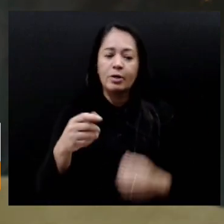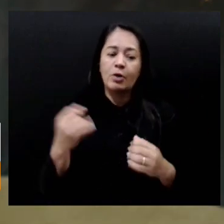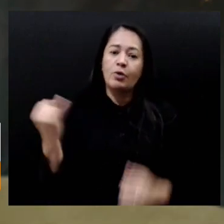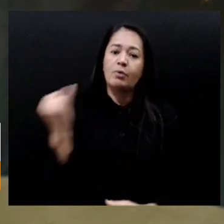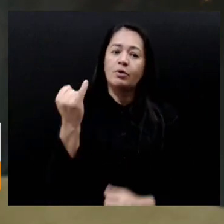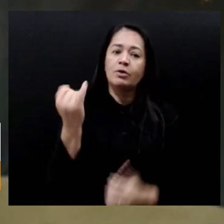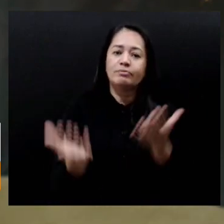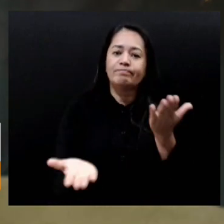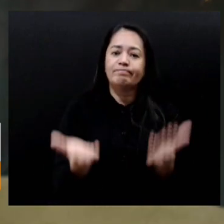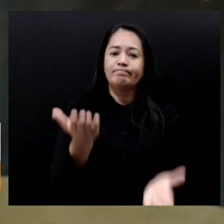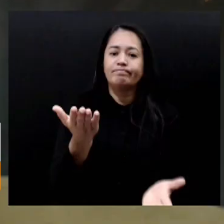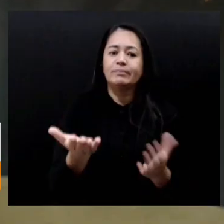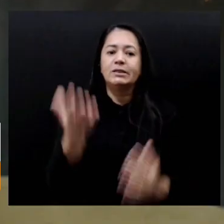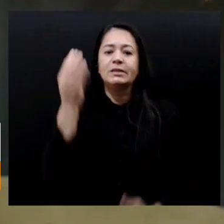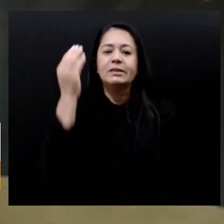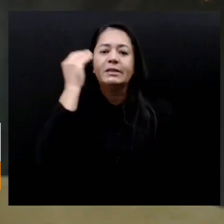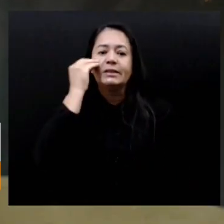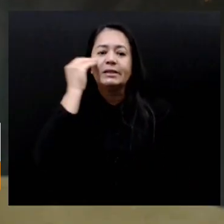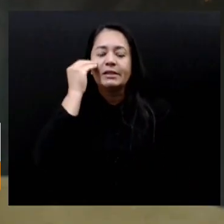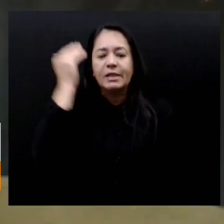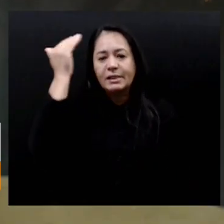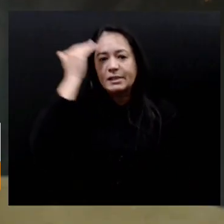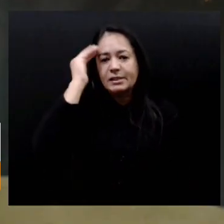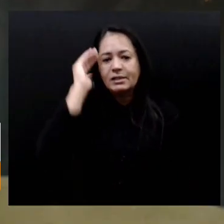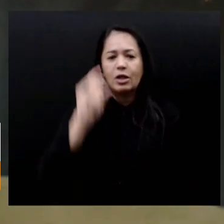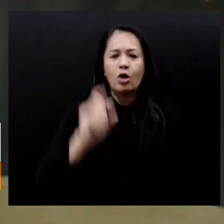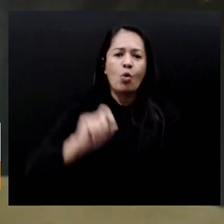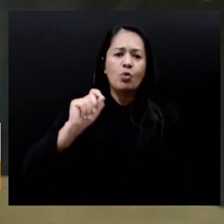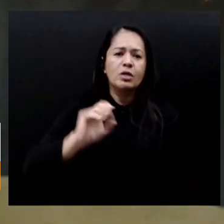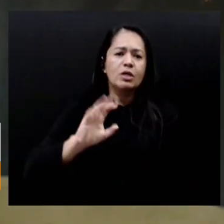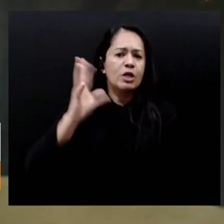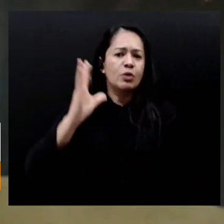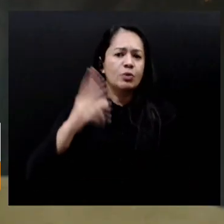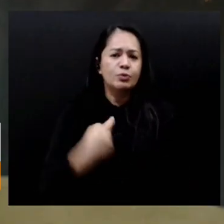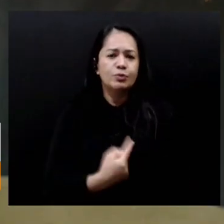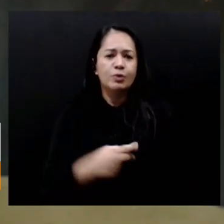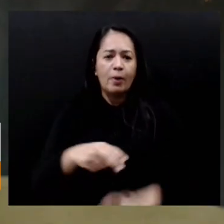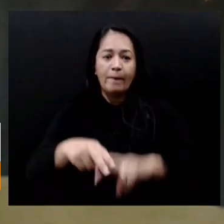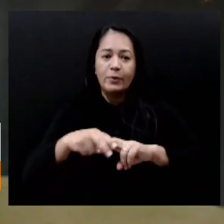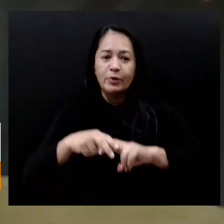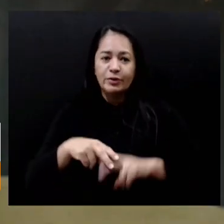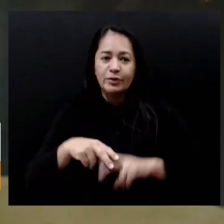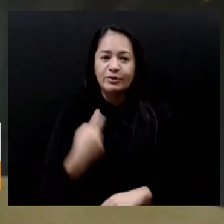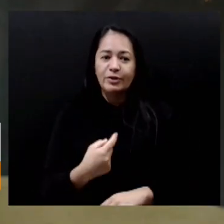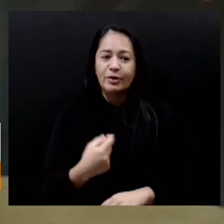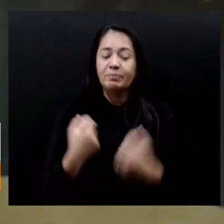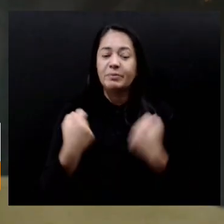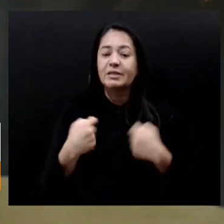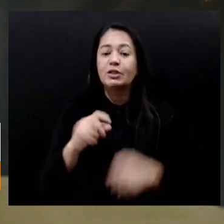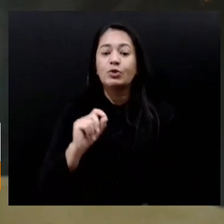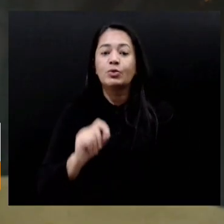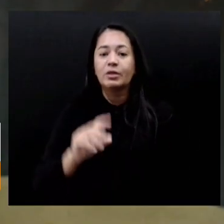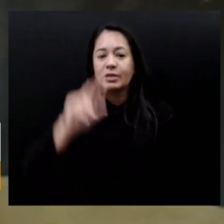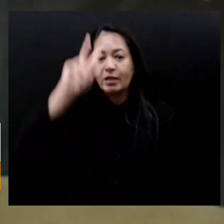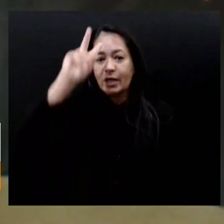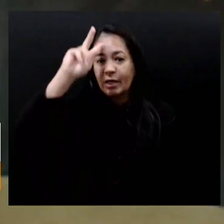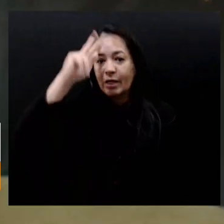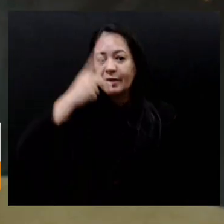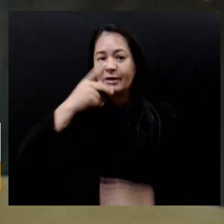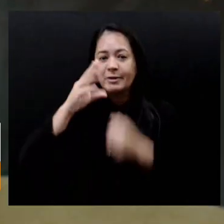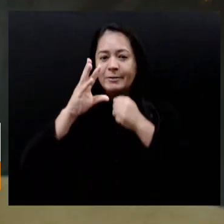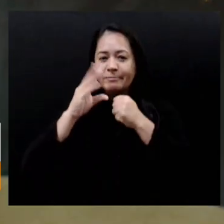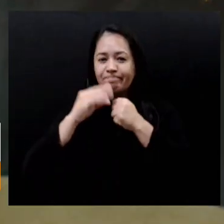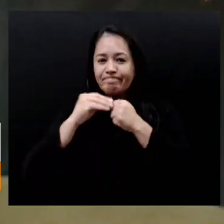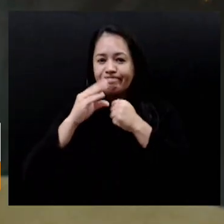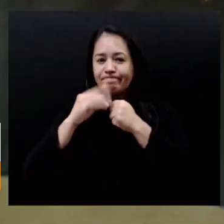tentar entender o que está acontecendo com a gente. Para isso a gente precisa do quê? Do autoconhecimento. E eu gostaria de falar com você que está em